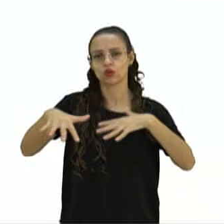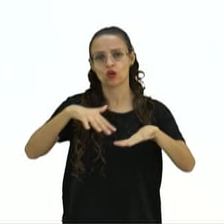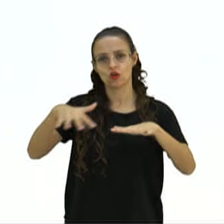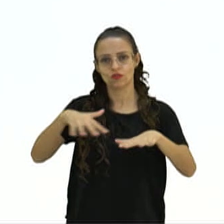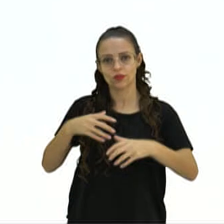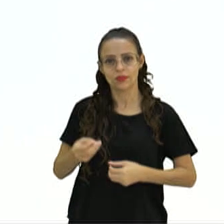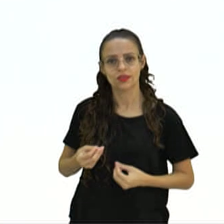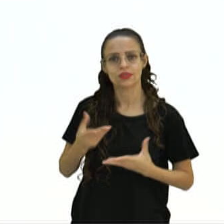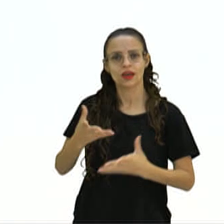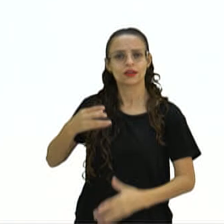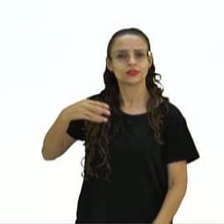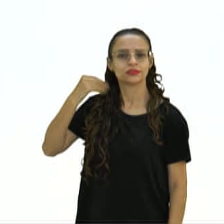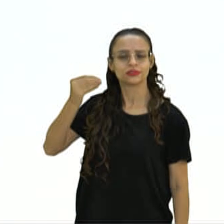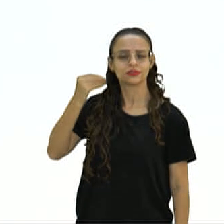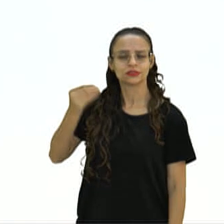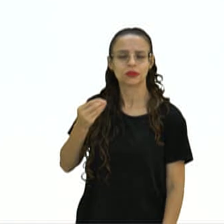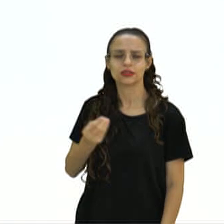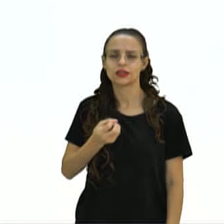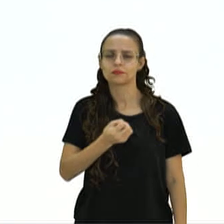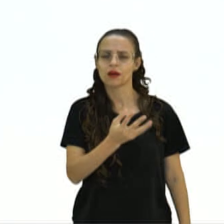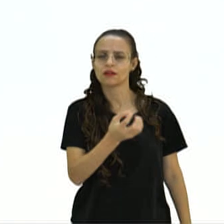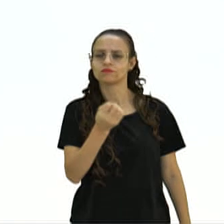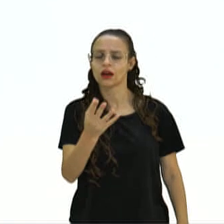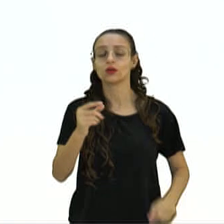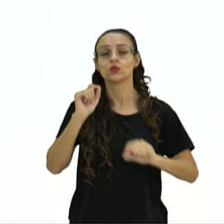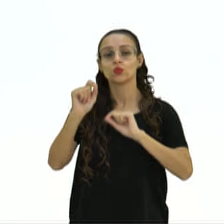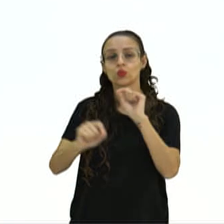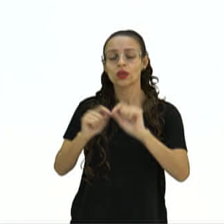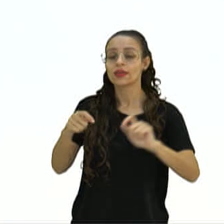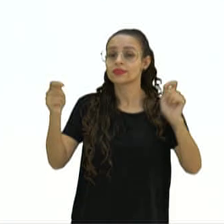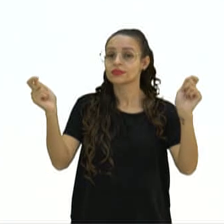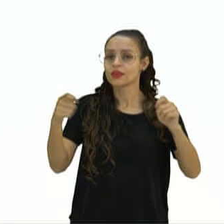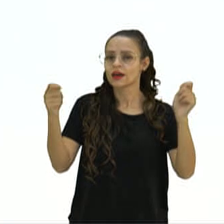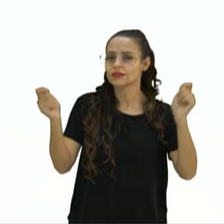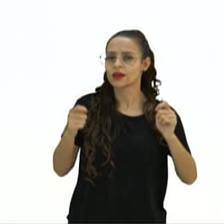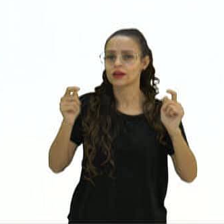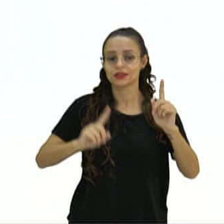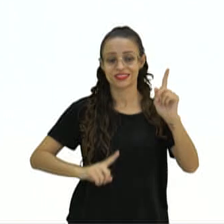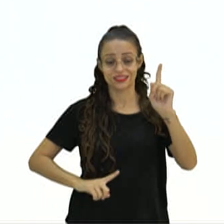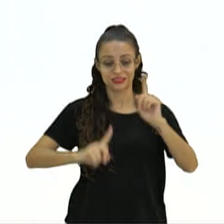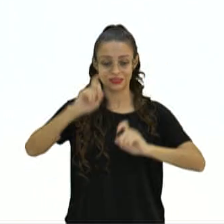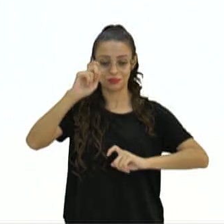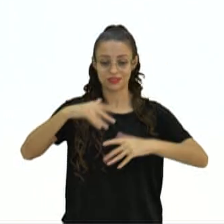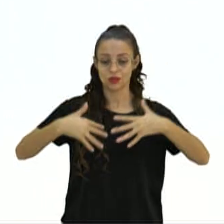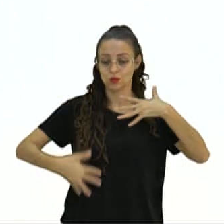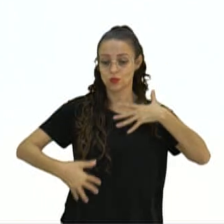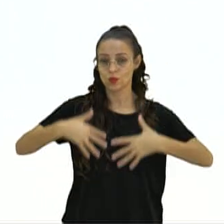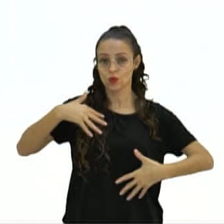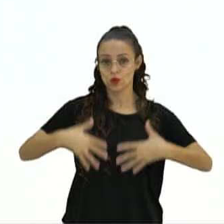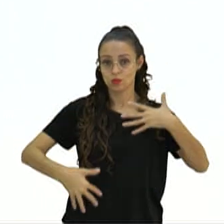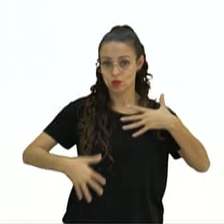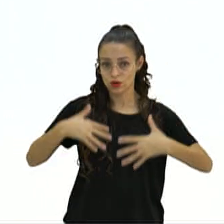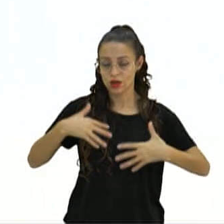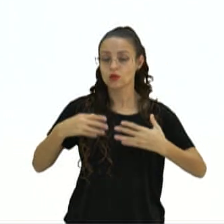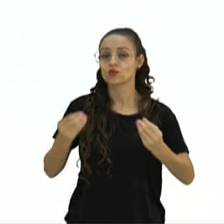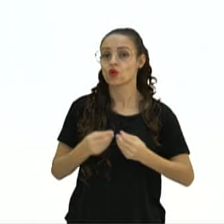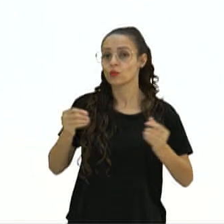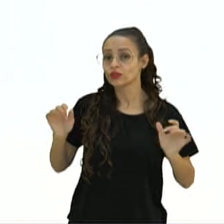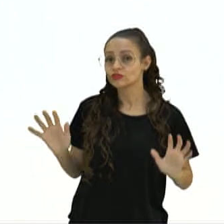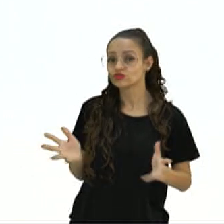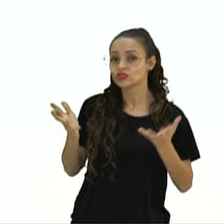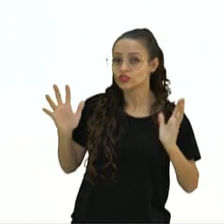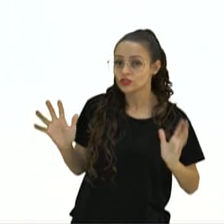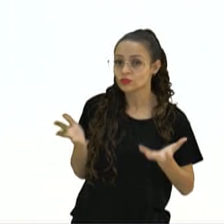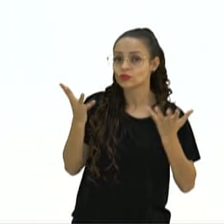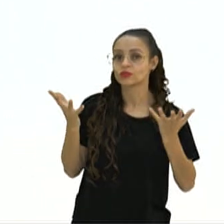e experiências diversas, com o intuito de possibilitar a expressão corporal da pessoa, por meio de estímulos,